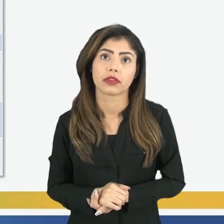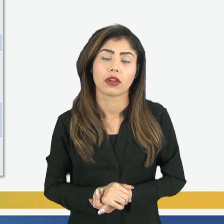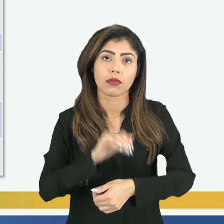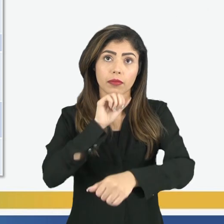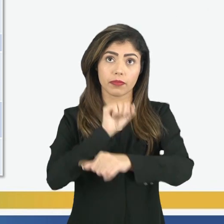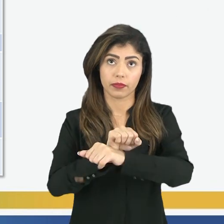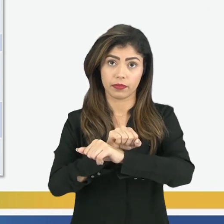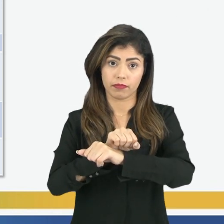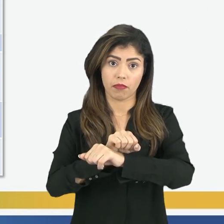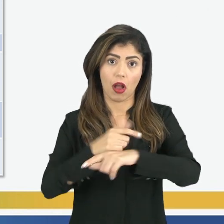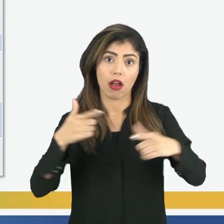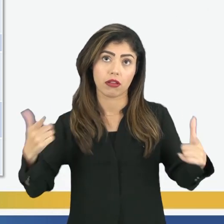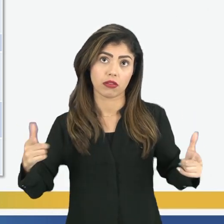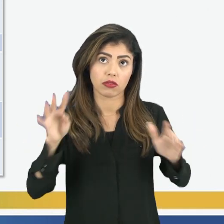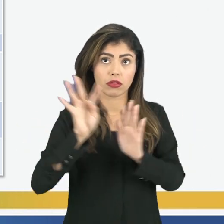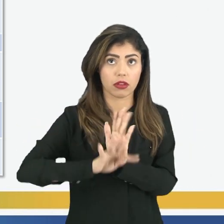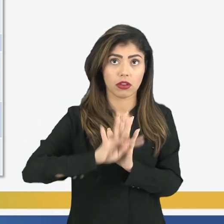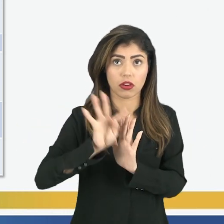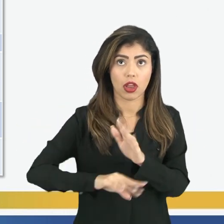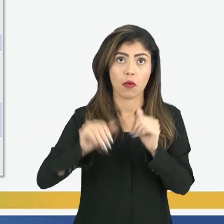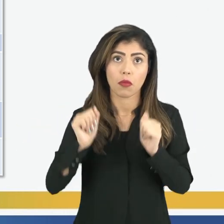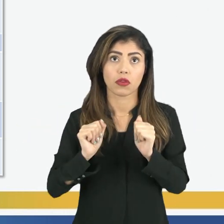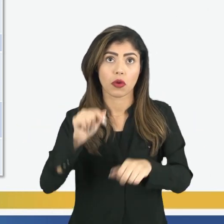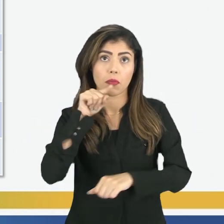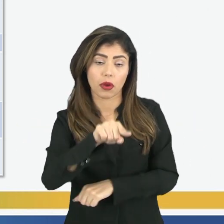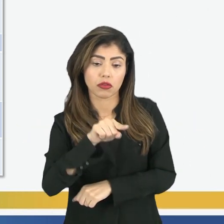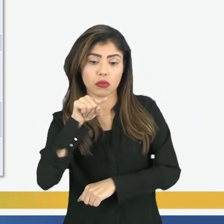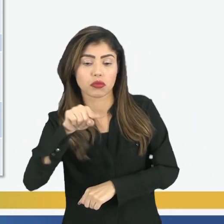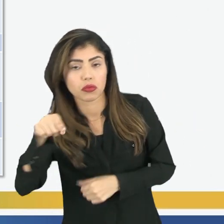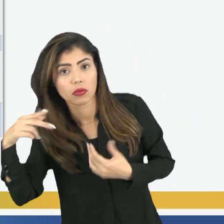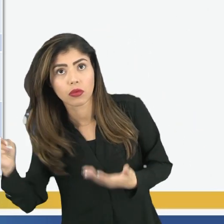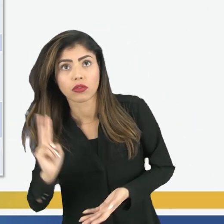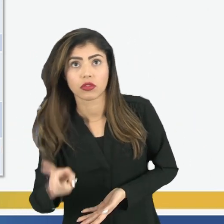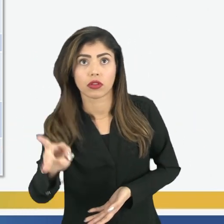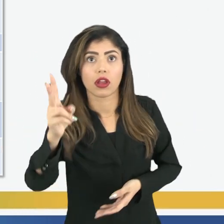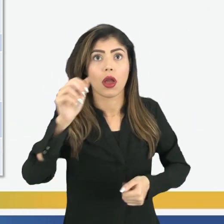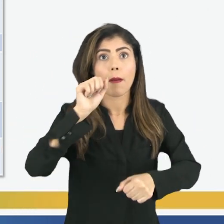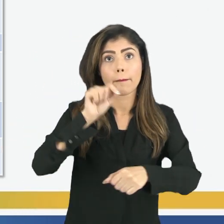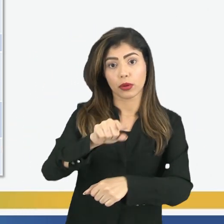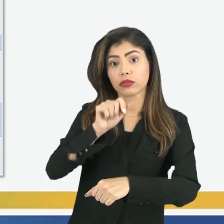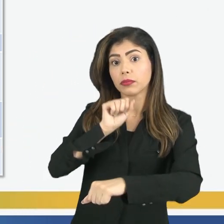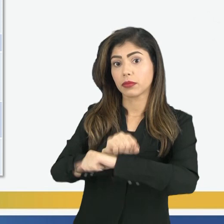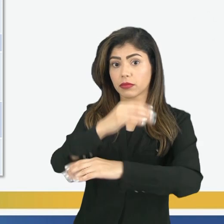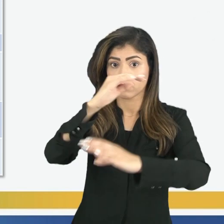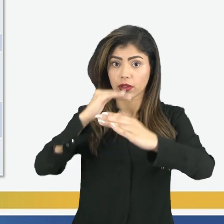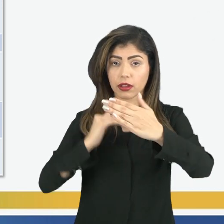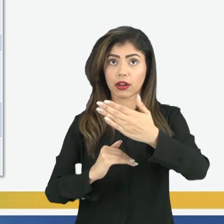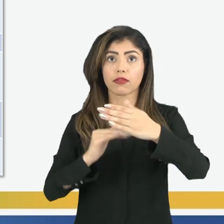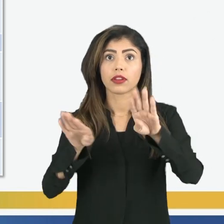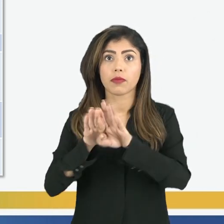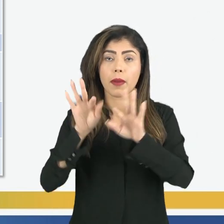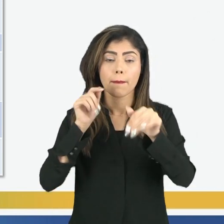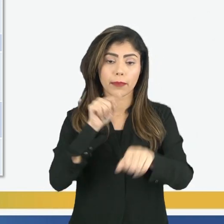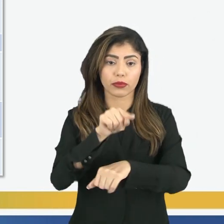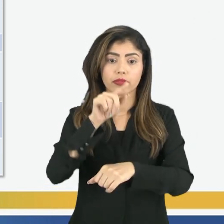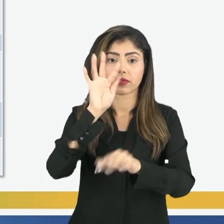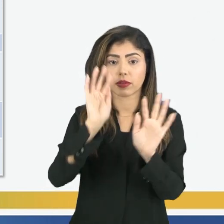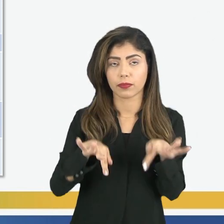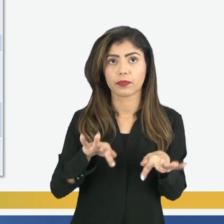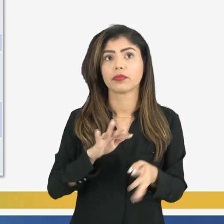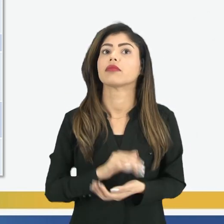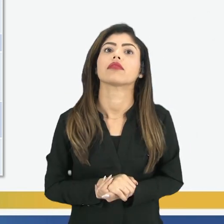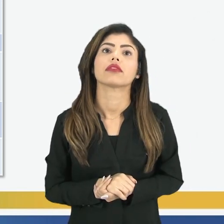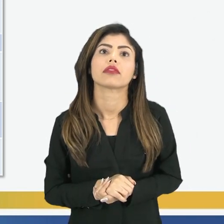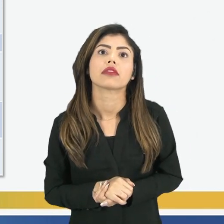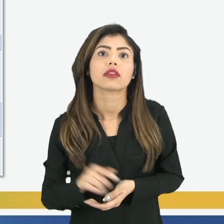assinala pausa máxima de um texto e pode ser ponto continuando, ponto parágrafo e ponto final. Aí temos